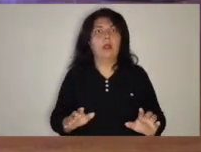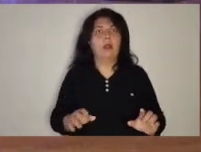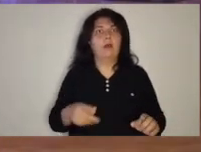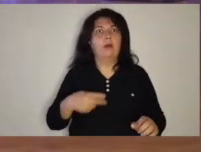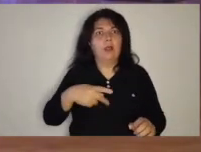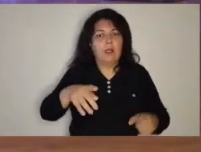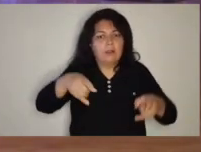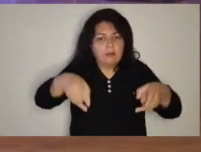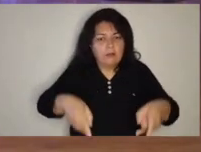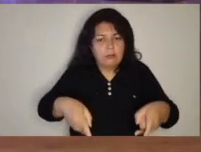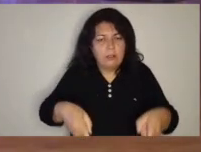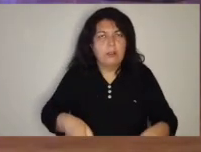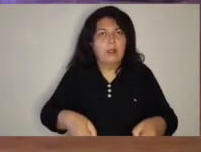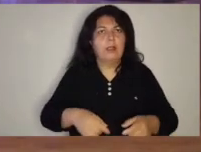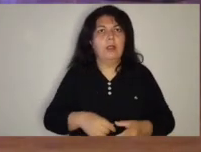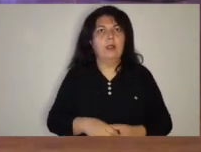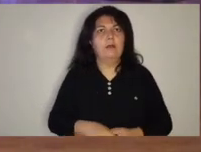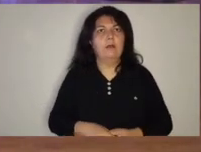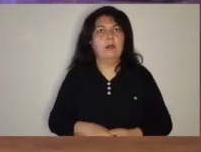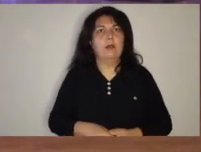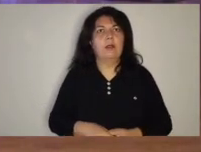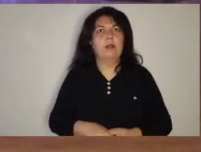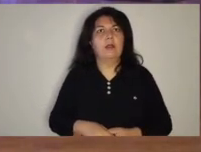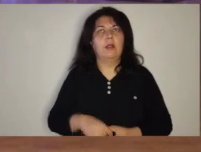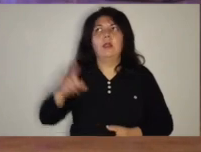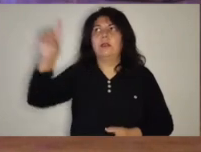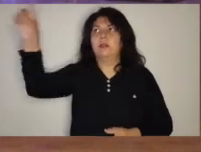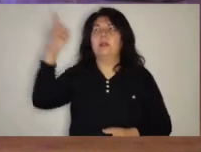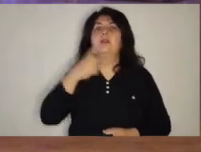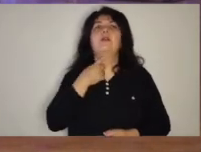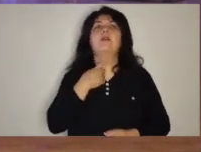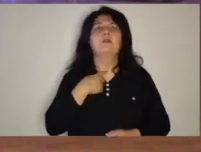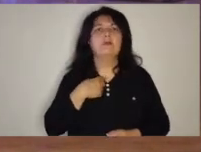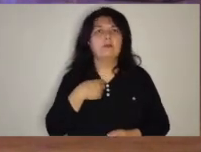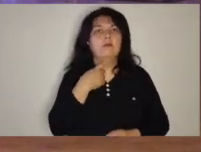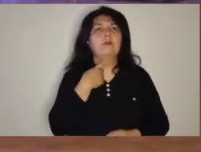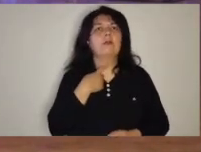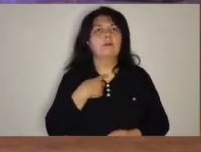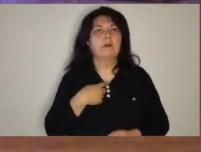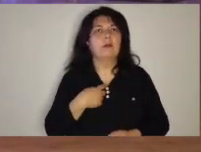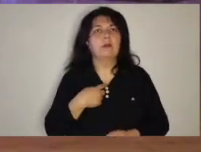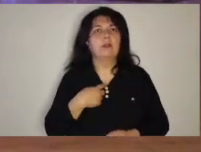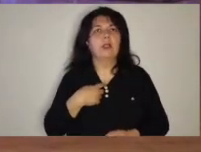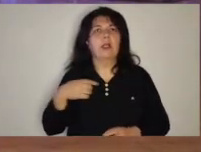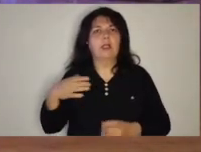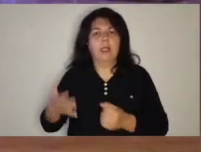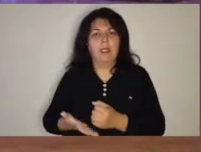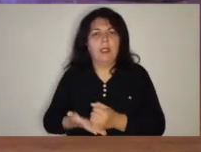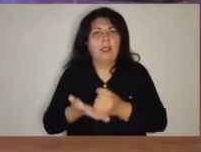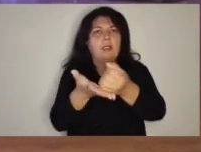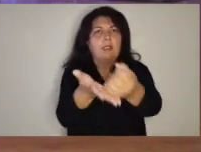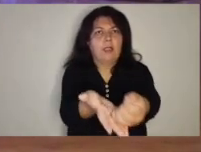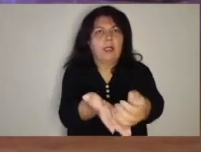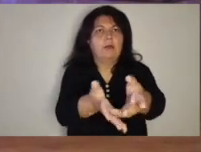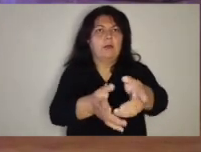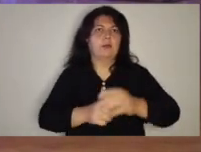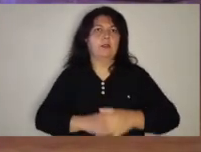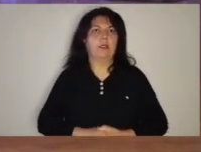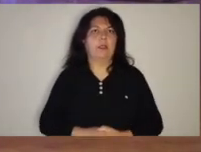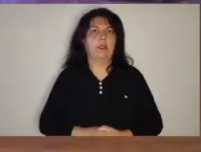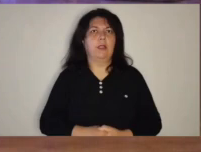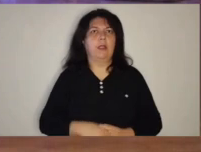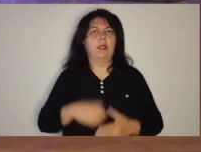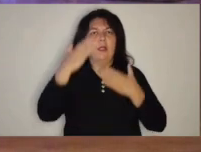A gente quer, irmãos, a gente vai correr atrás, batalhar e lutar. E se for da vontade de Deus, o Senhor vai dar. E se não for,